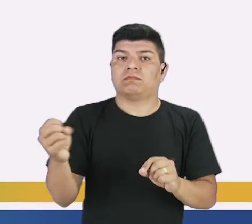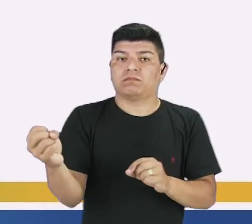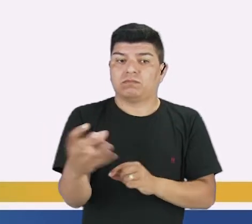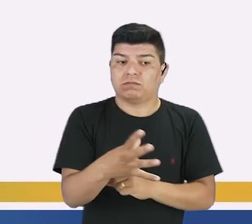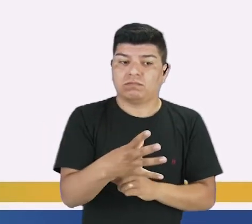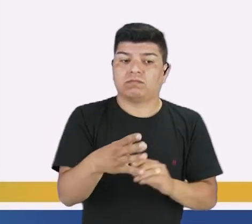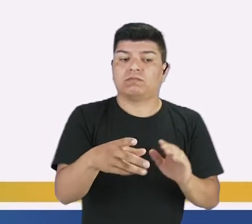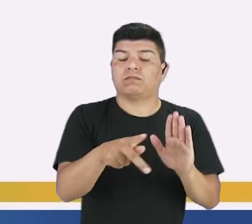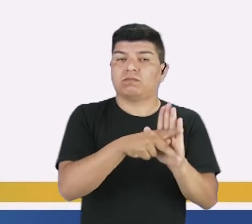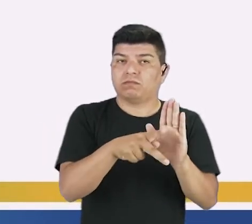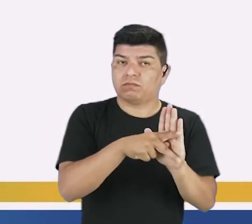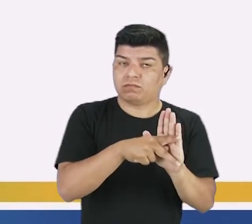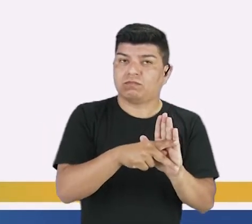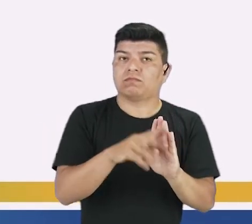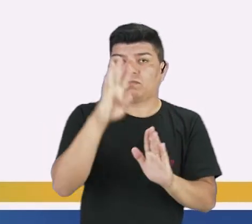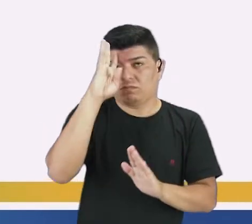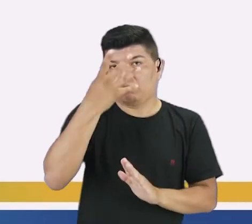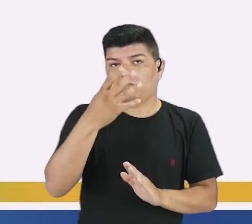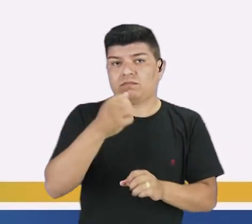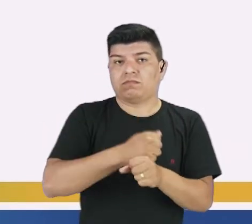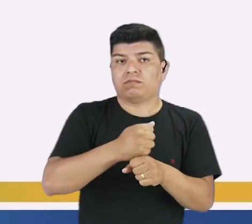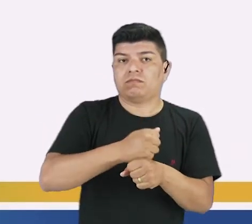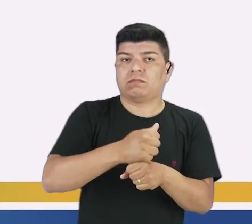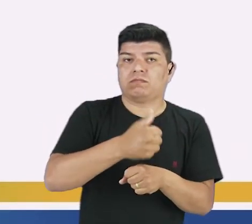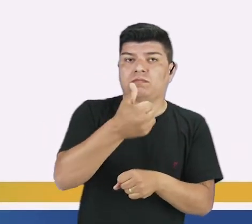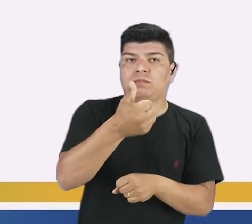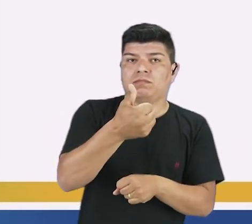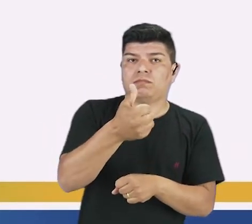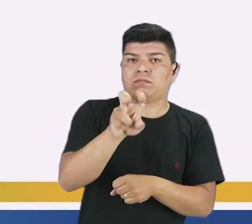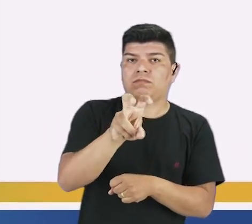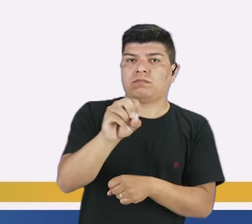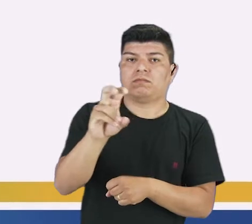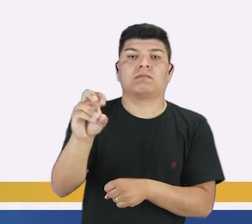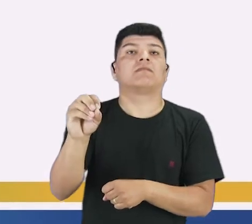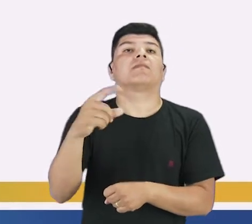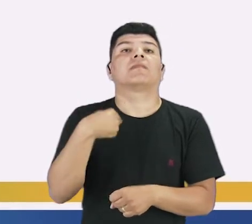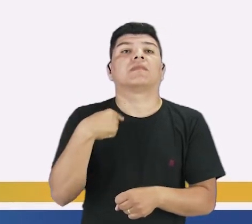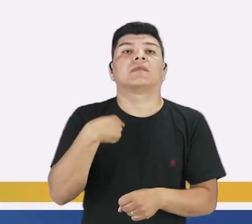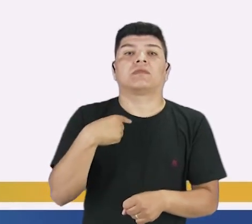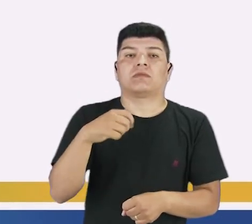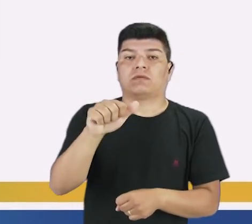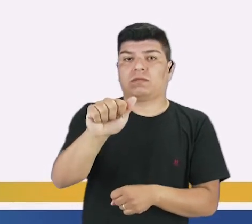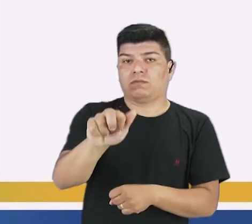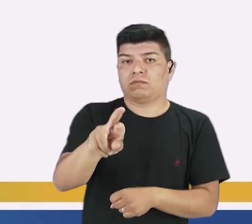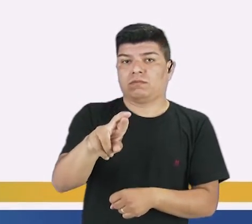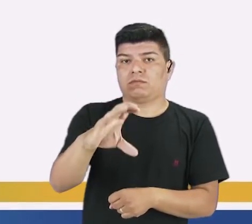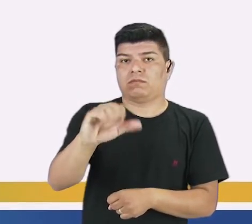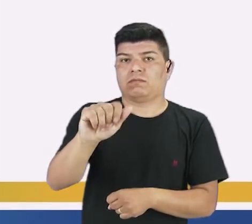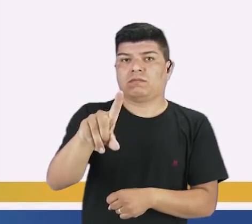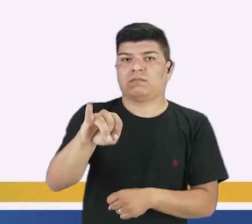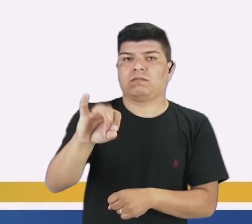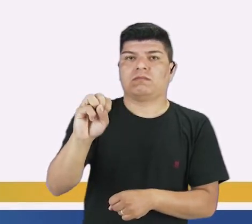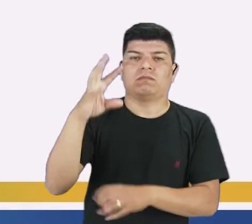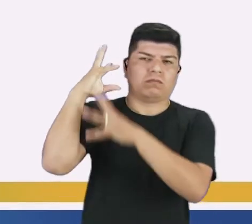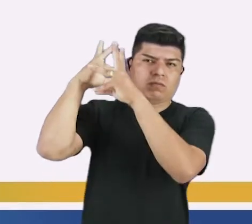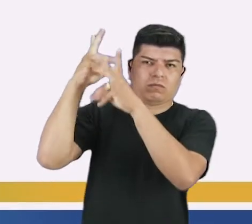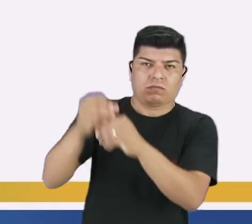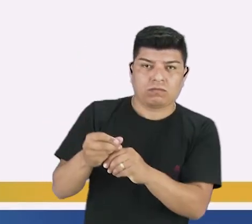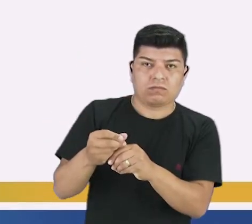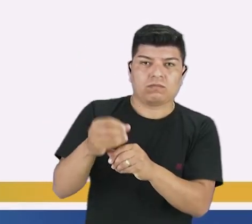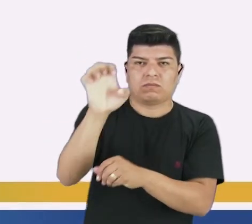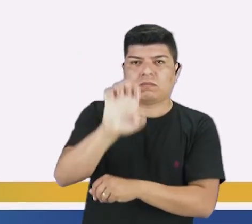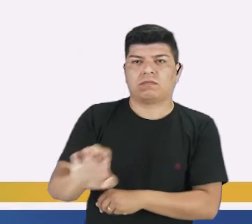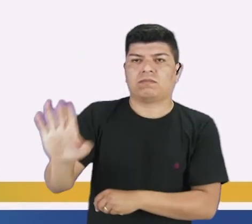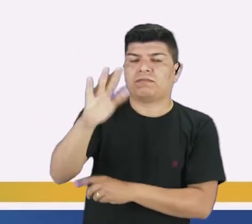nova que foi descoberta em 1500. O arcadismo foi um resgate do que ficou lá na